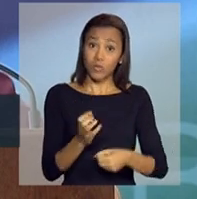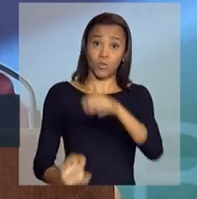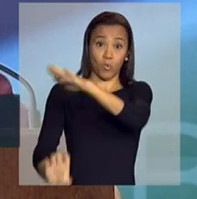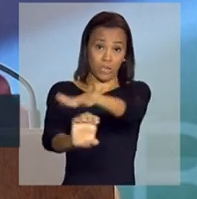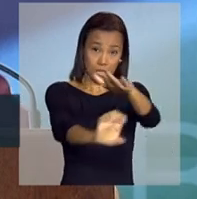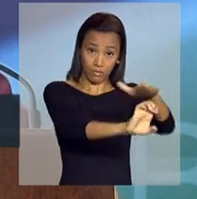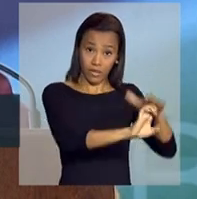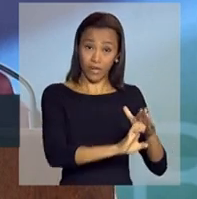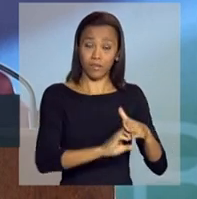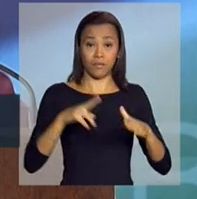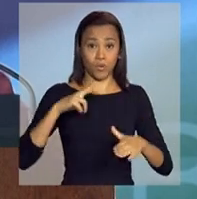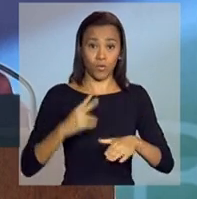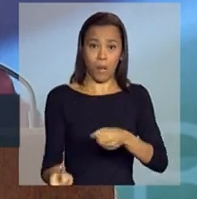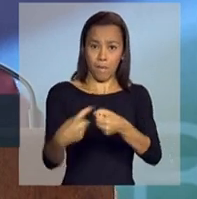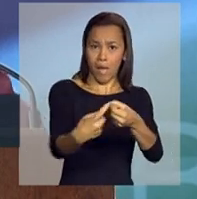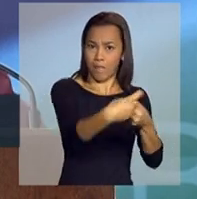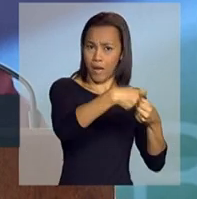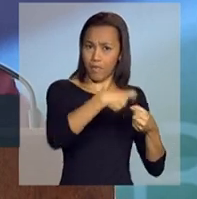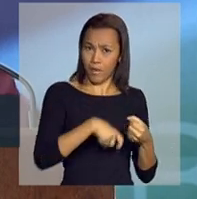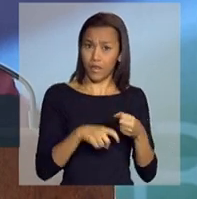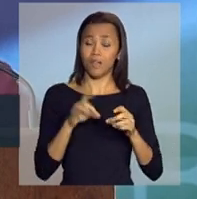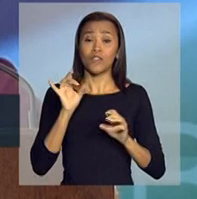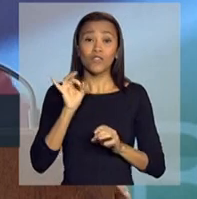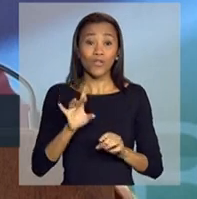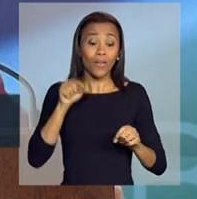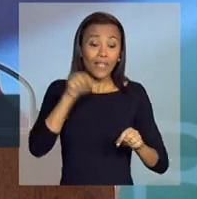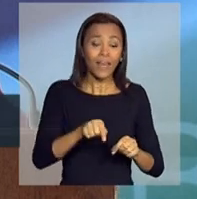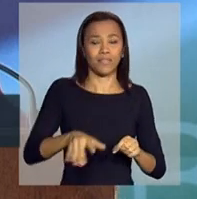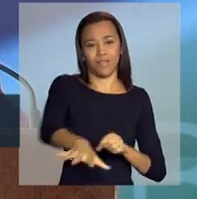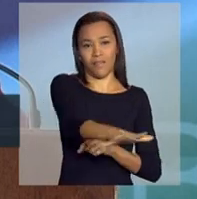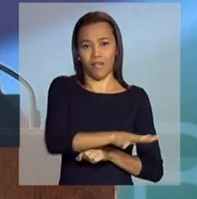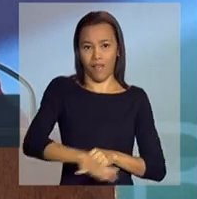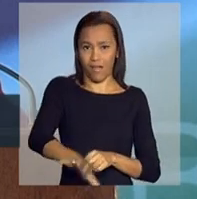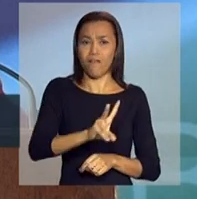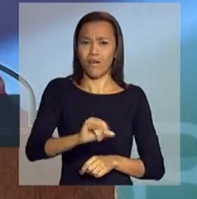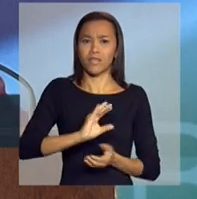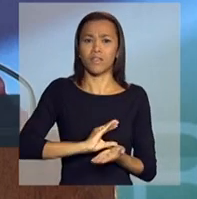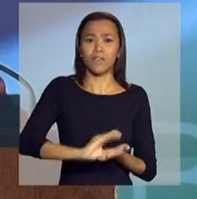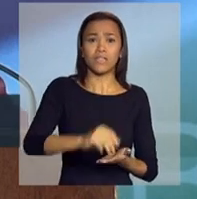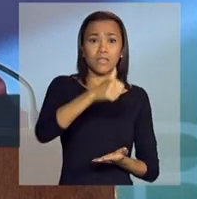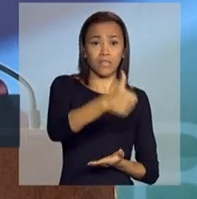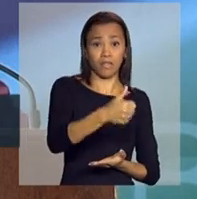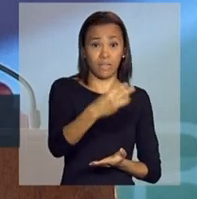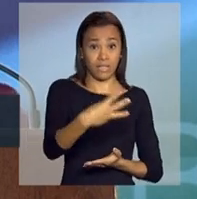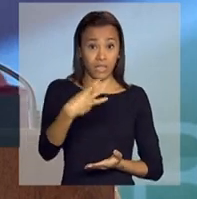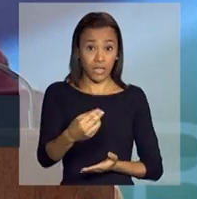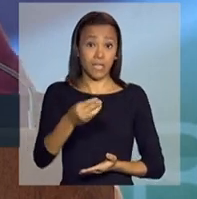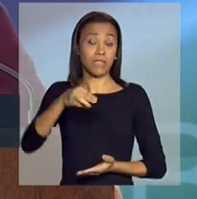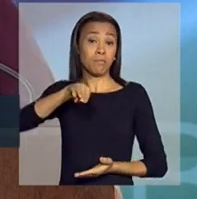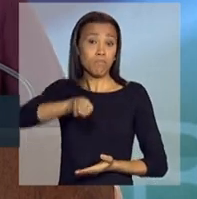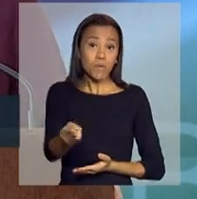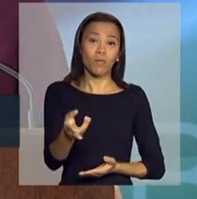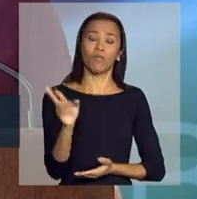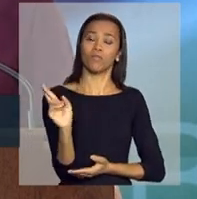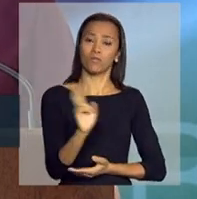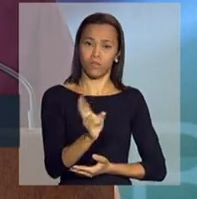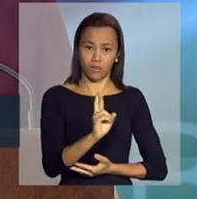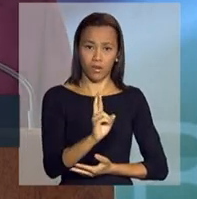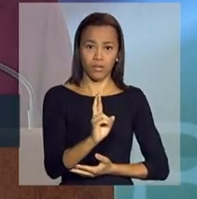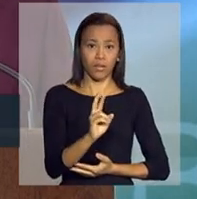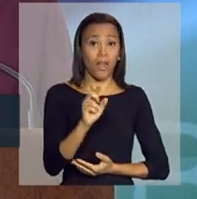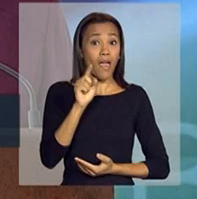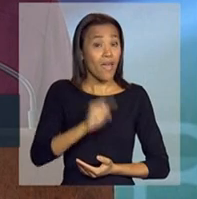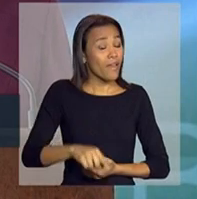setor privado, na qual somente nessa área serão investidos 133 bilhões de reais, é